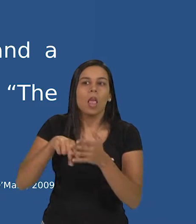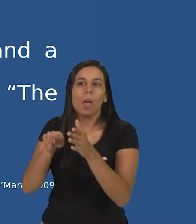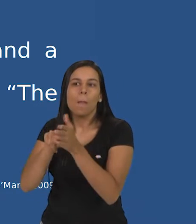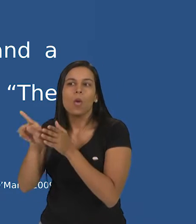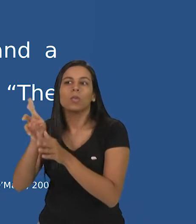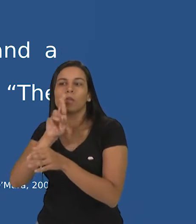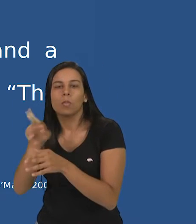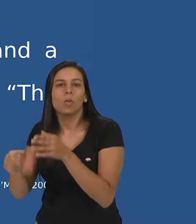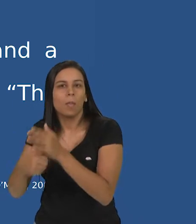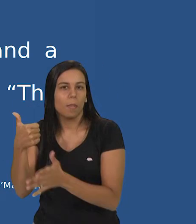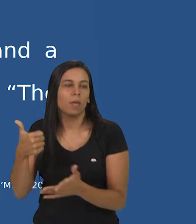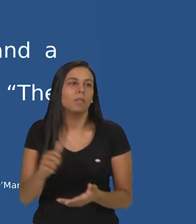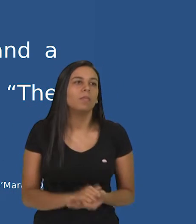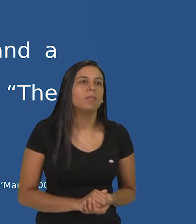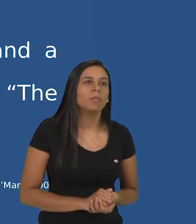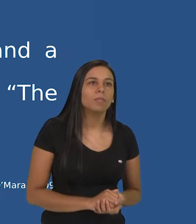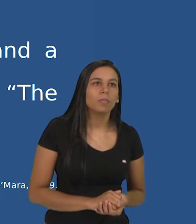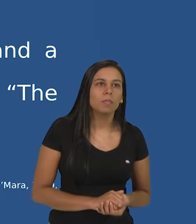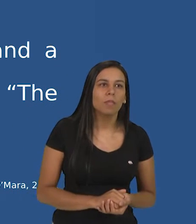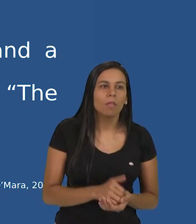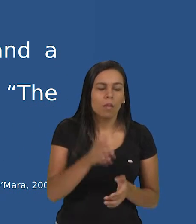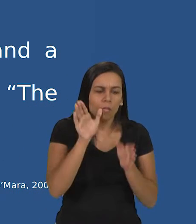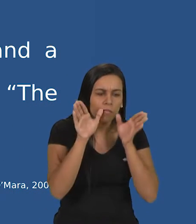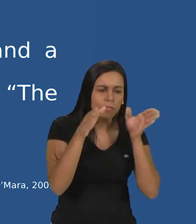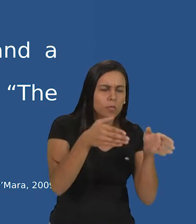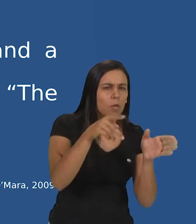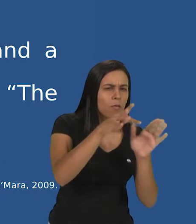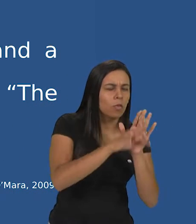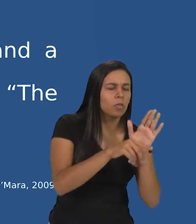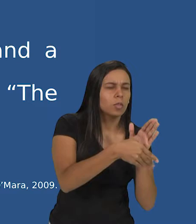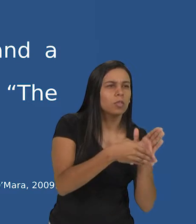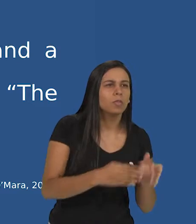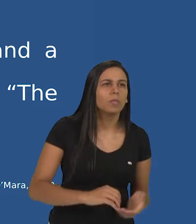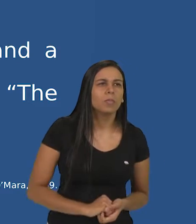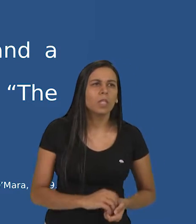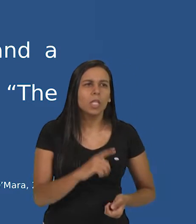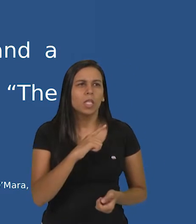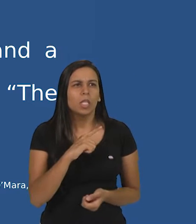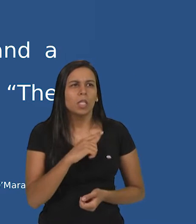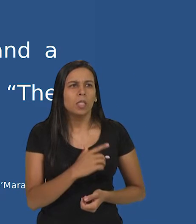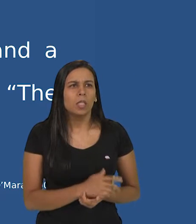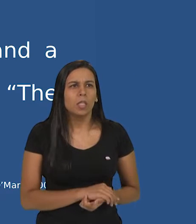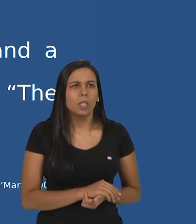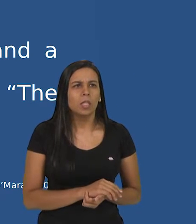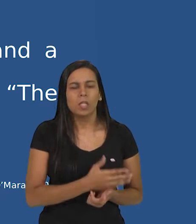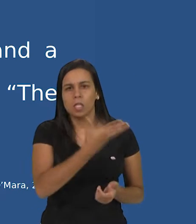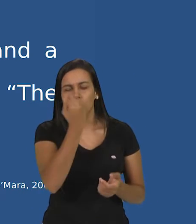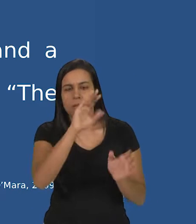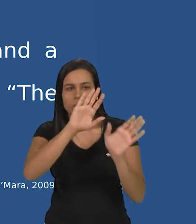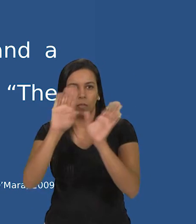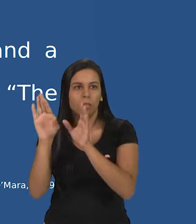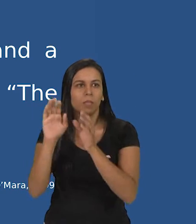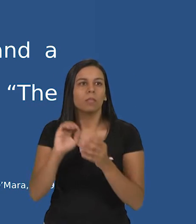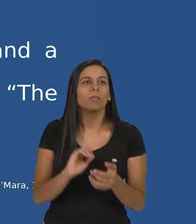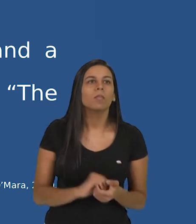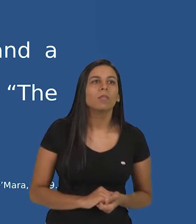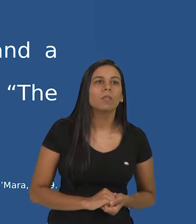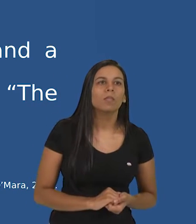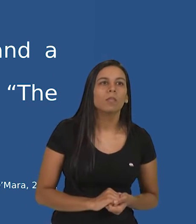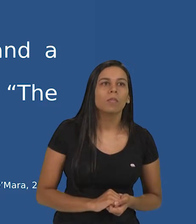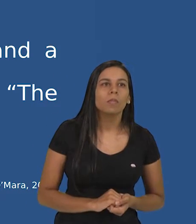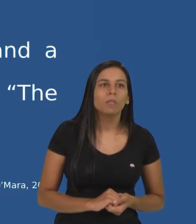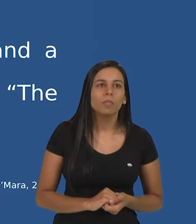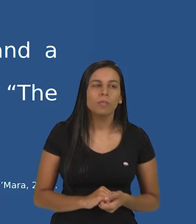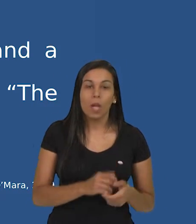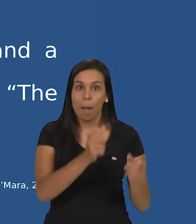vamos tentar entender esse texto de uma forma objetiva, tá? Então vamos esquecer essa primeira frase toda, tá? E eu tenho aqui a farmer.